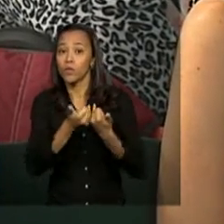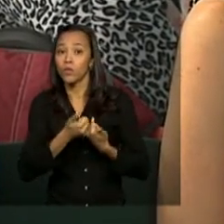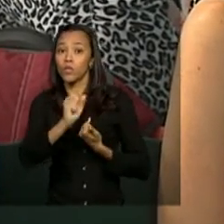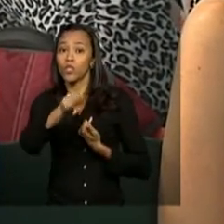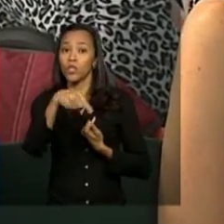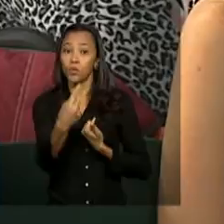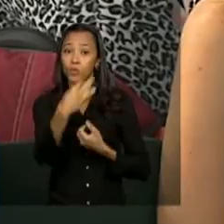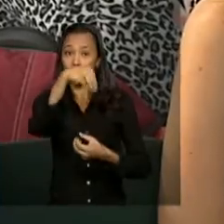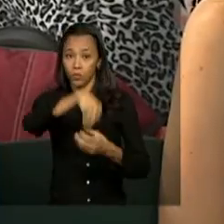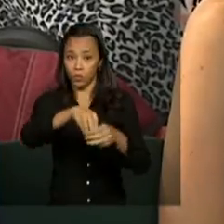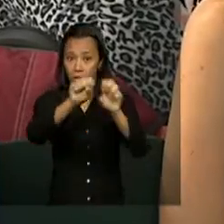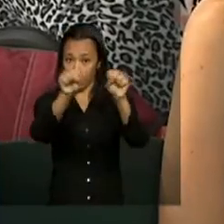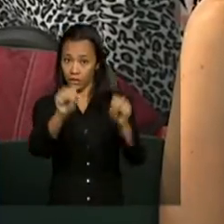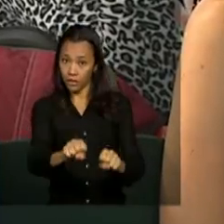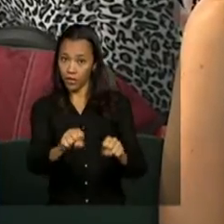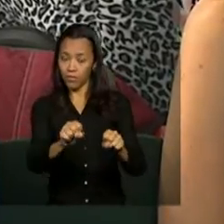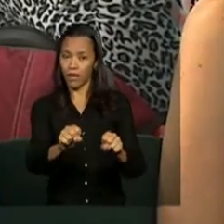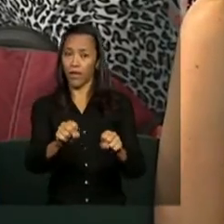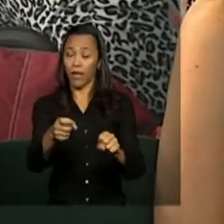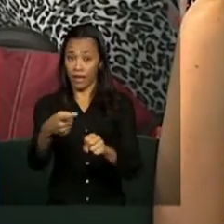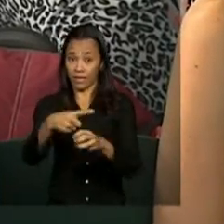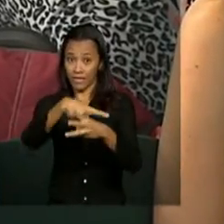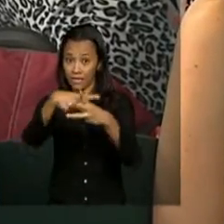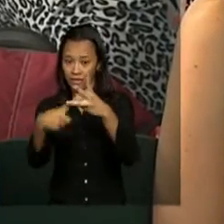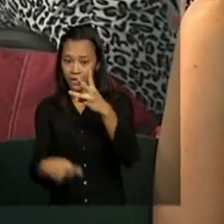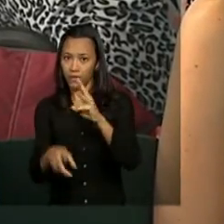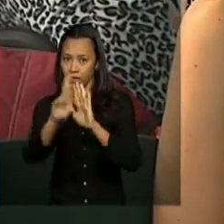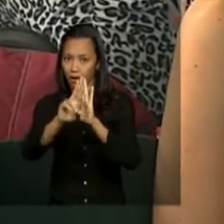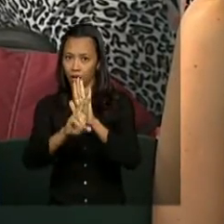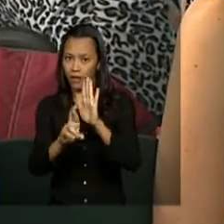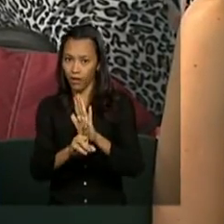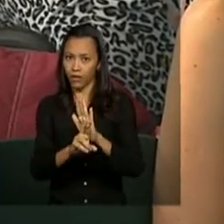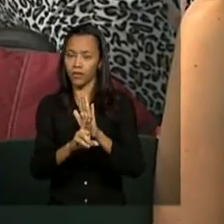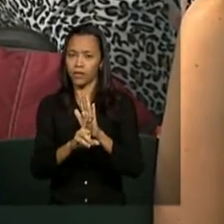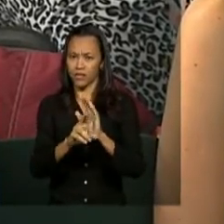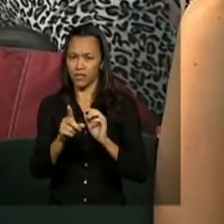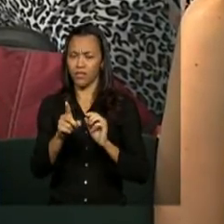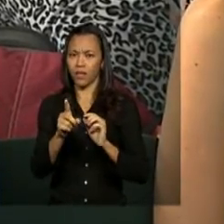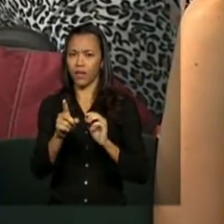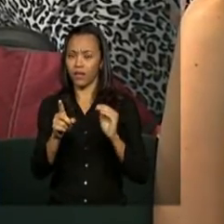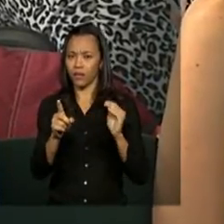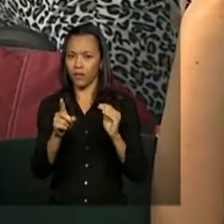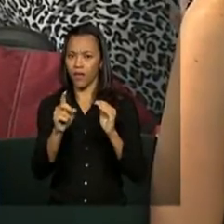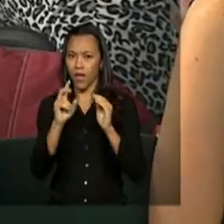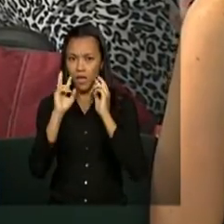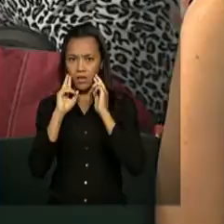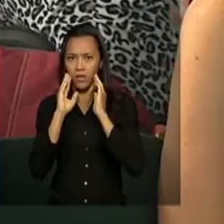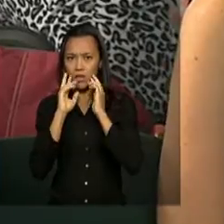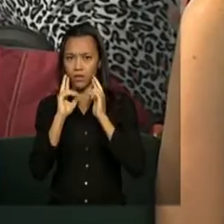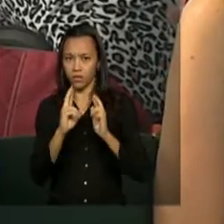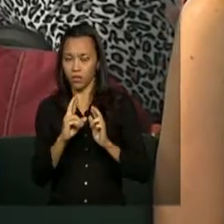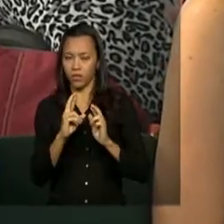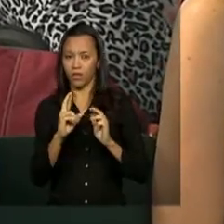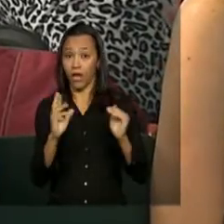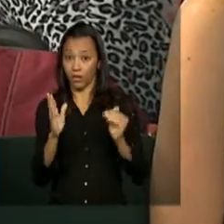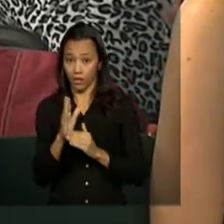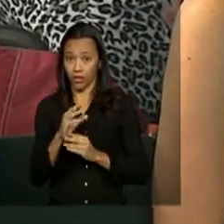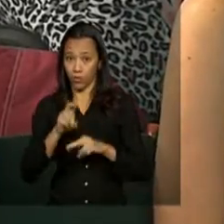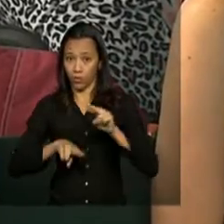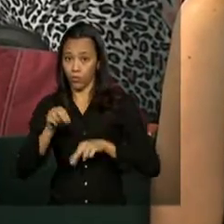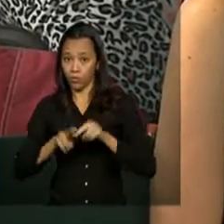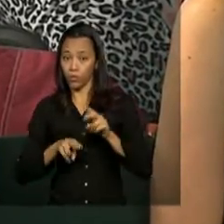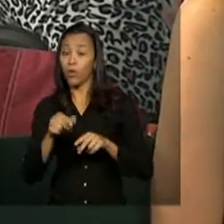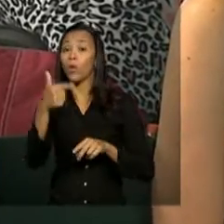é essas três medidas elas estão naquele prazo de junho e não isso eu queria entender outra coisa aquele aquele